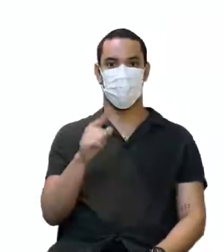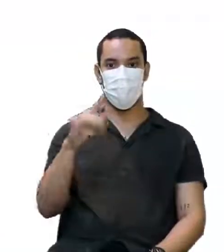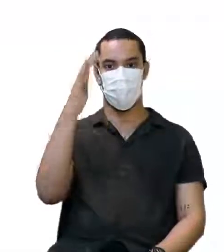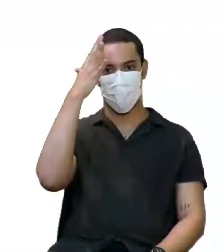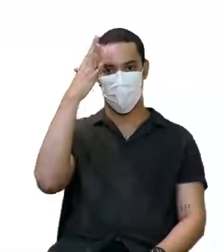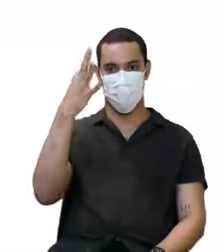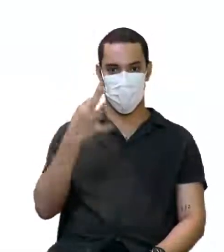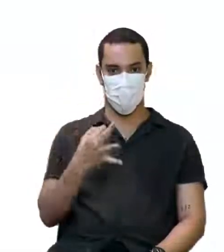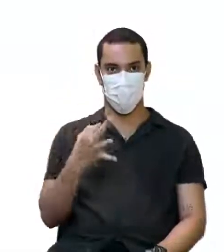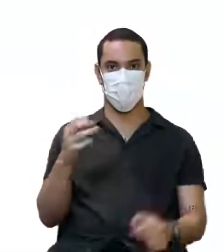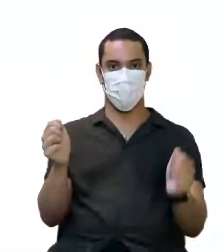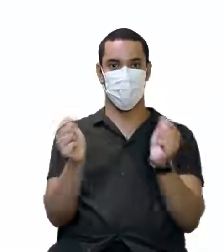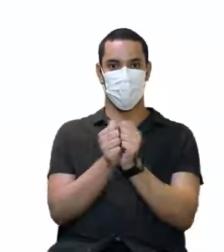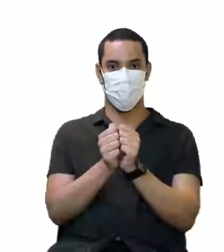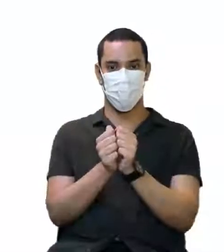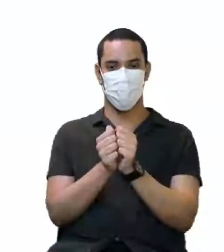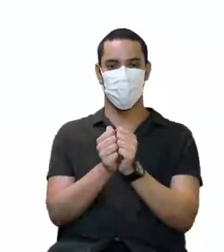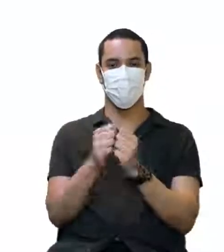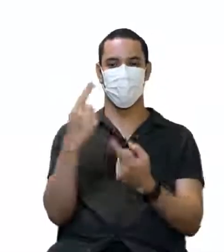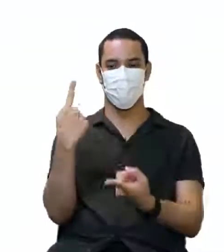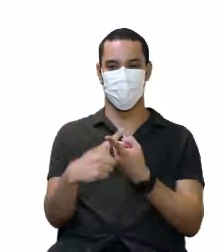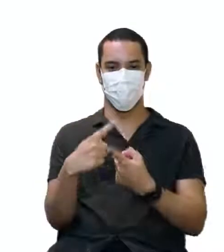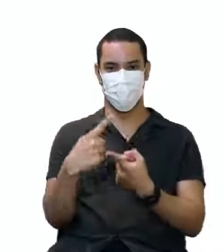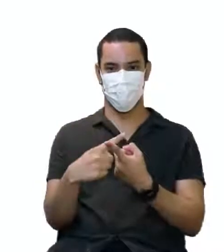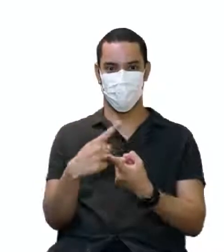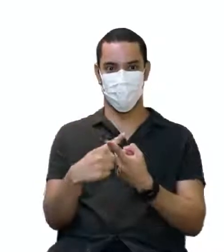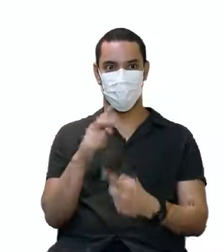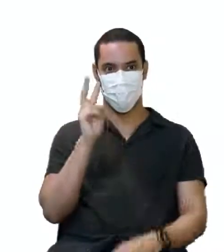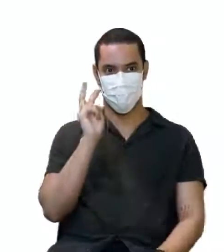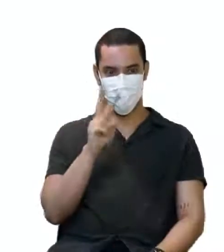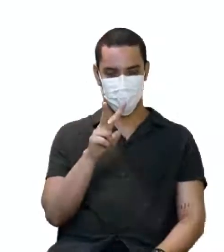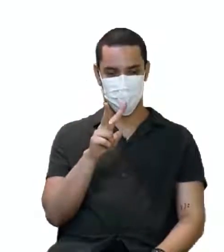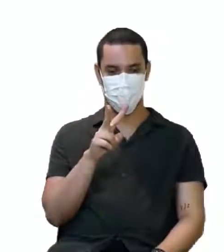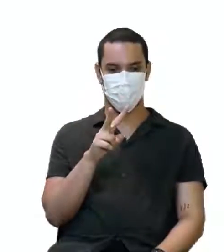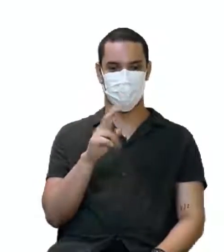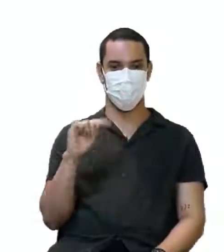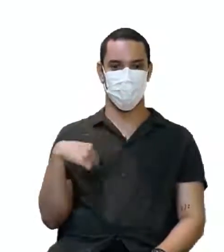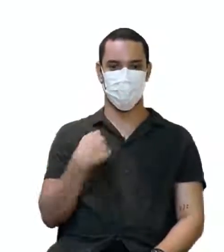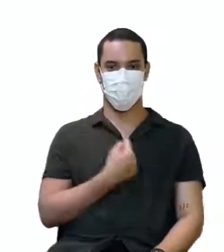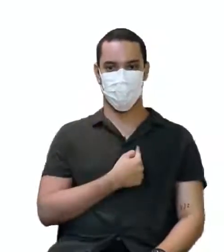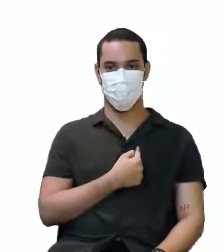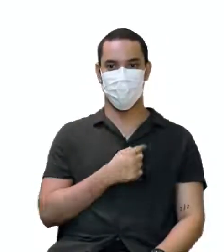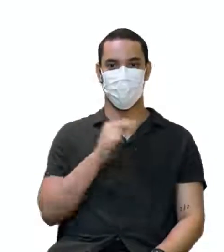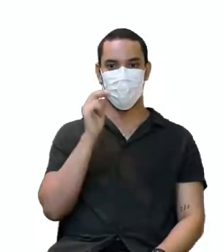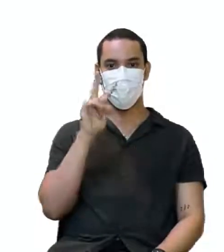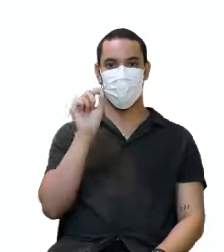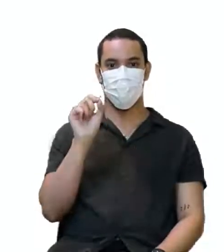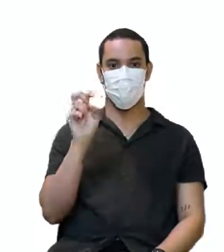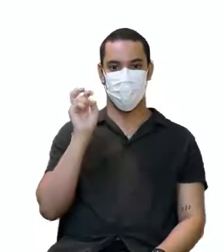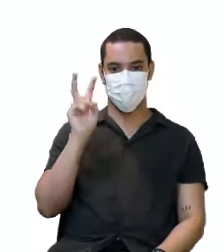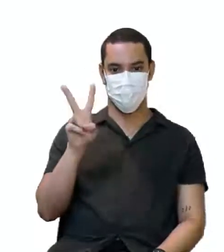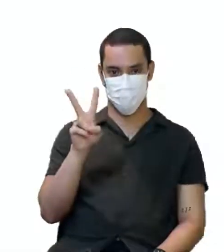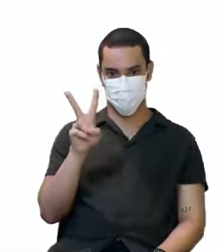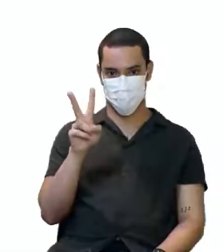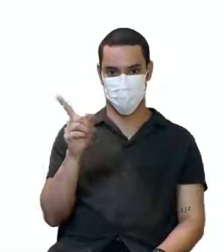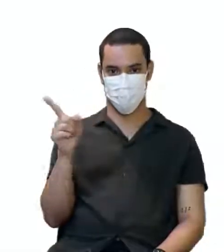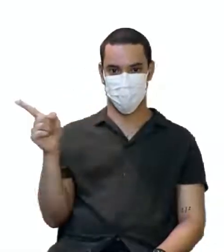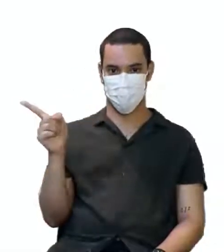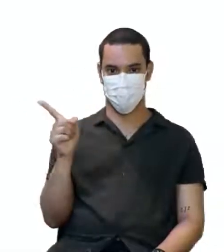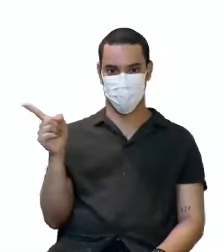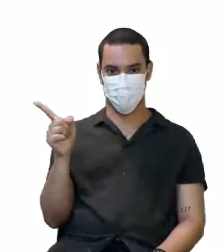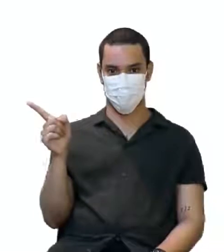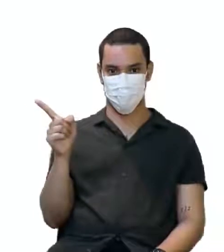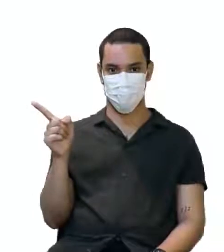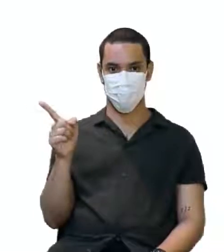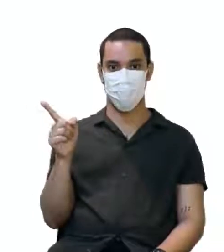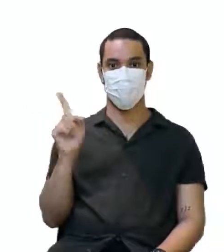compreensão junto comigo, a partir daqui. Olha só, a gente está vendo dois indivíduos. Esse